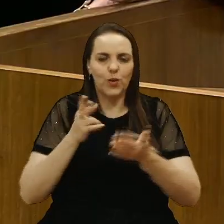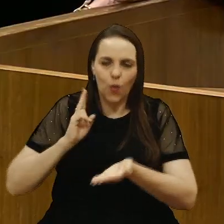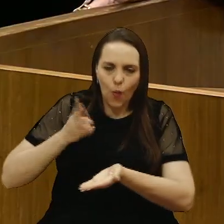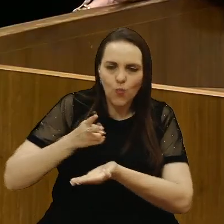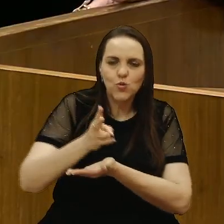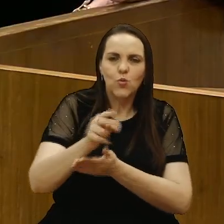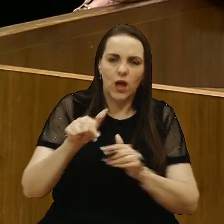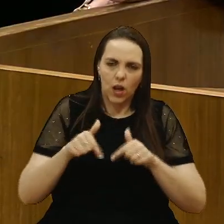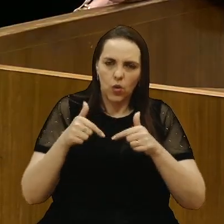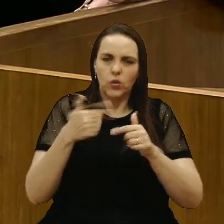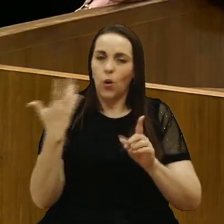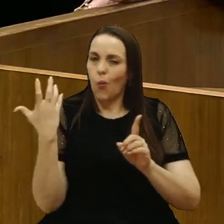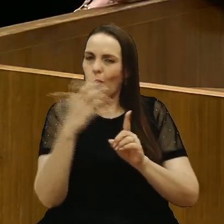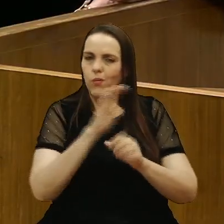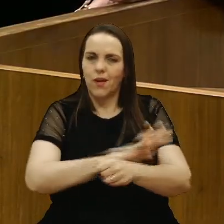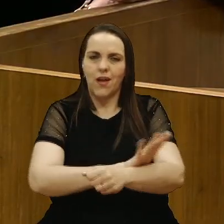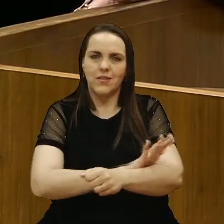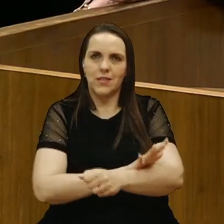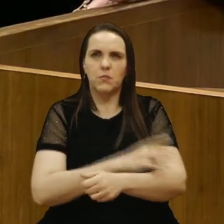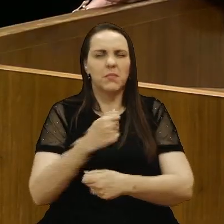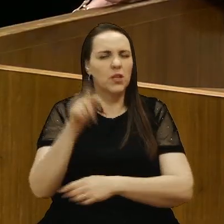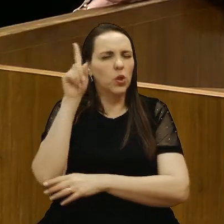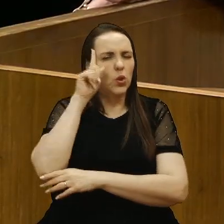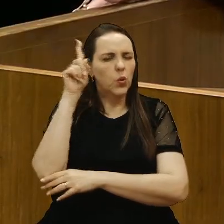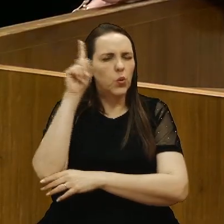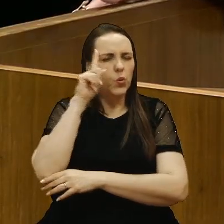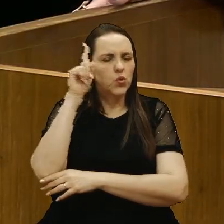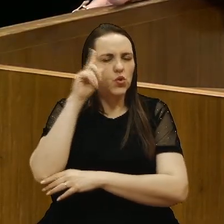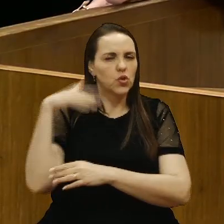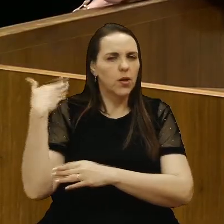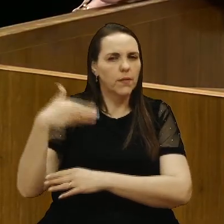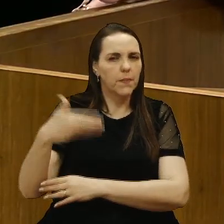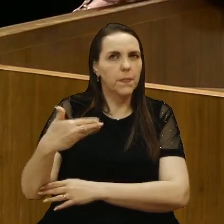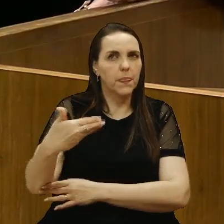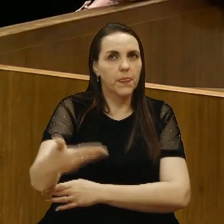luta contra o racismo deve ser diária, cotidiana e não